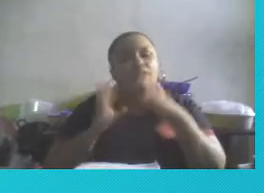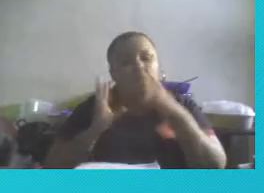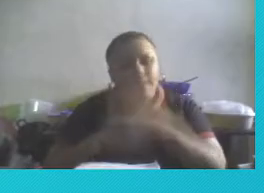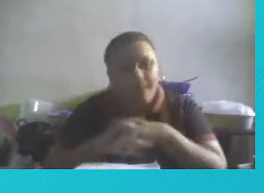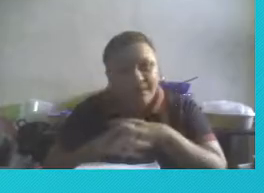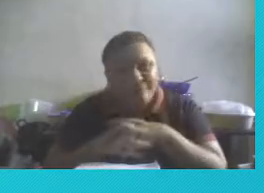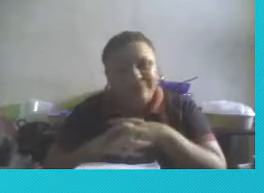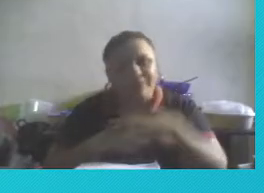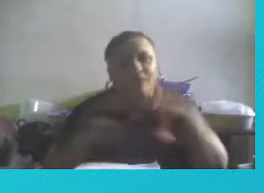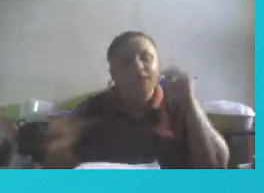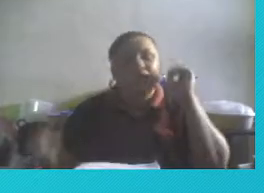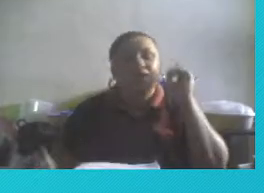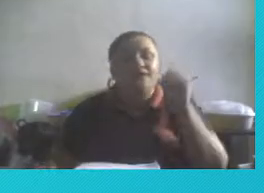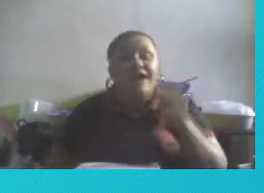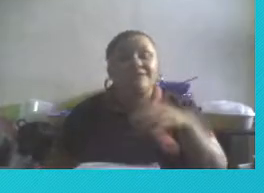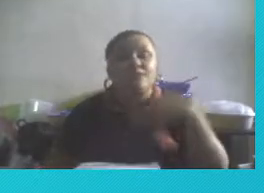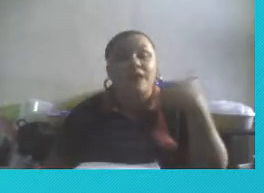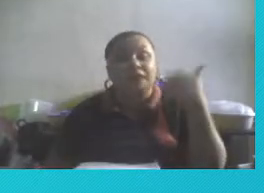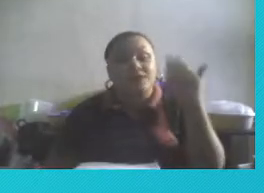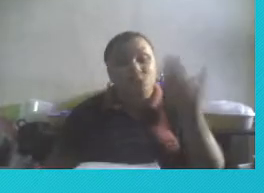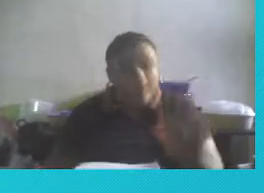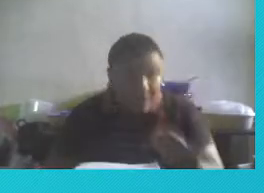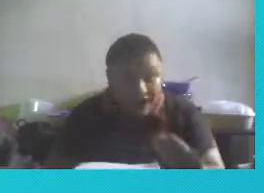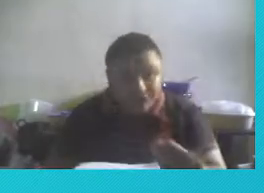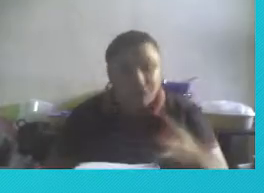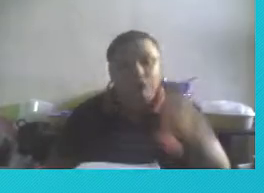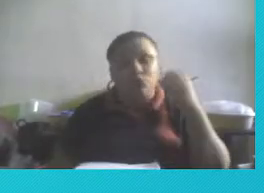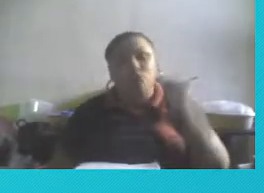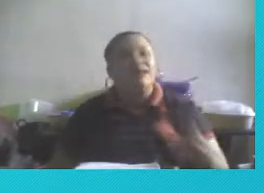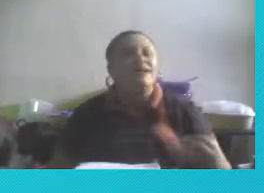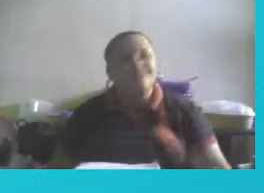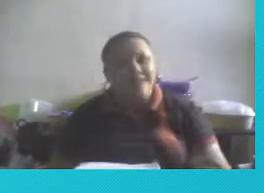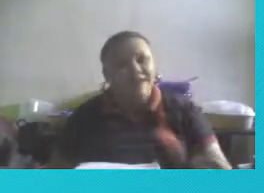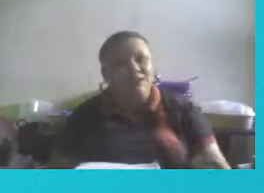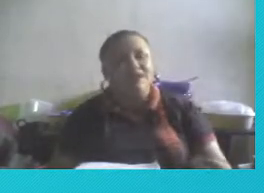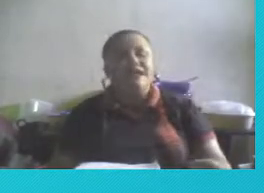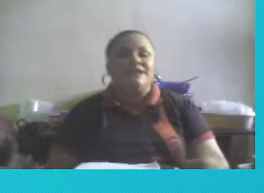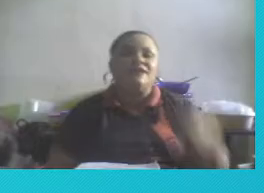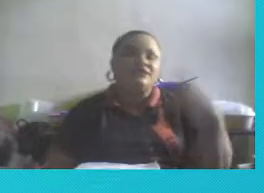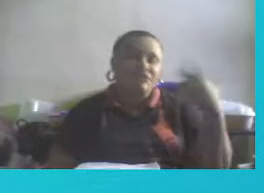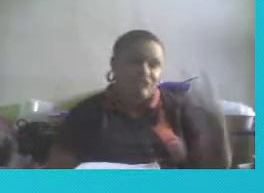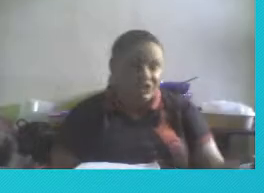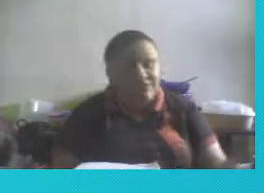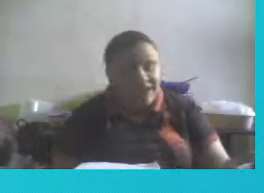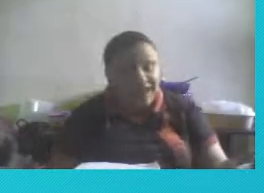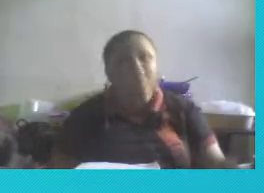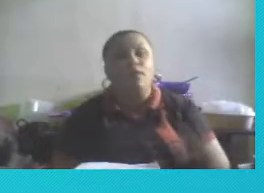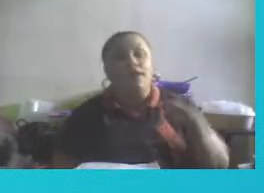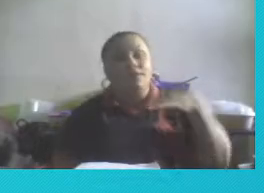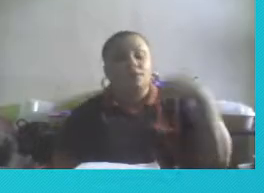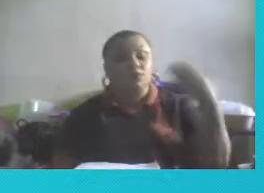papai e com a mamãe, tá bom? Façam a sua parte que tudo dará certo. Então a tia tinha que